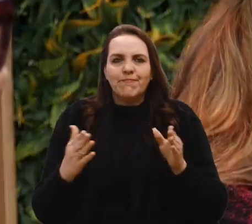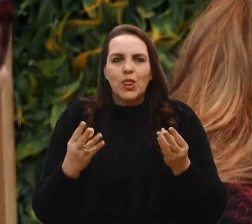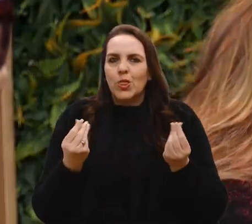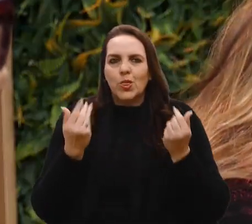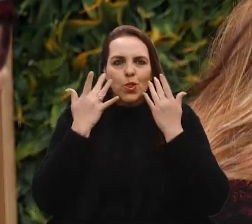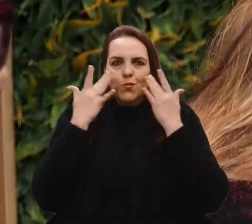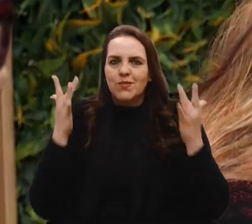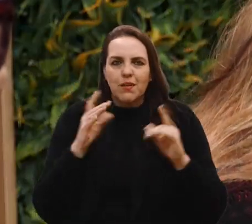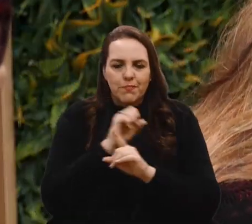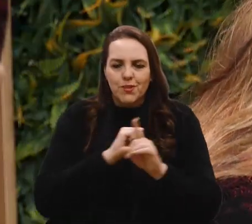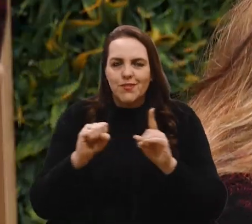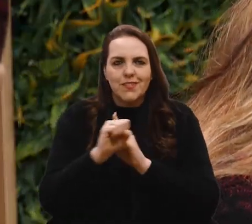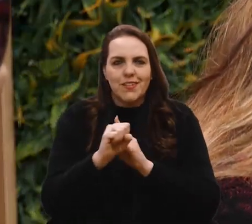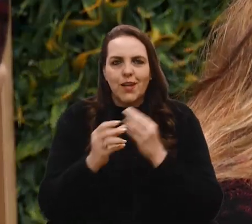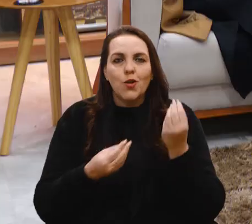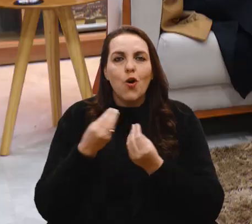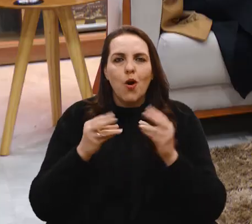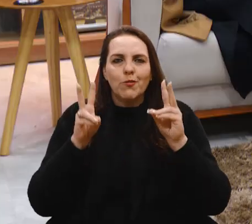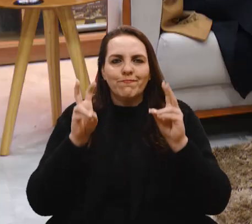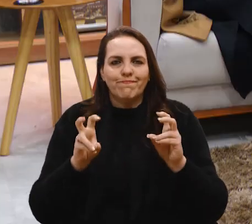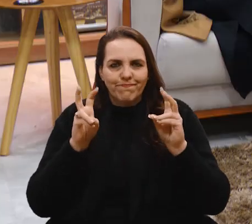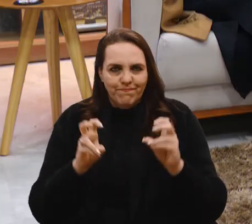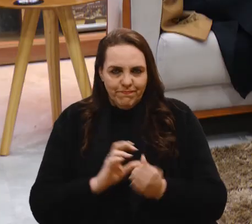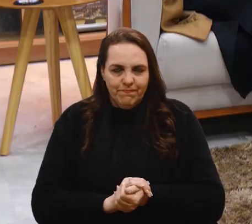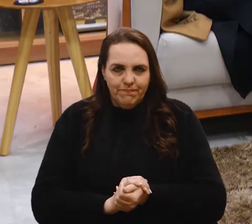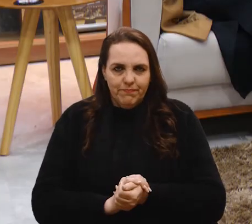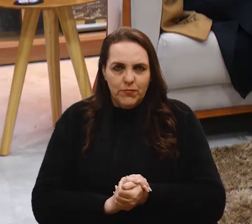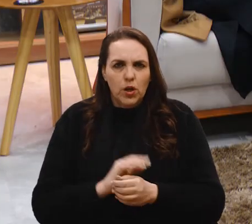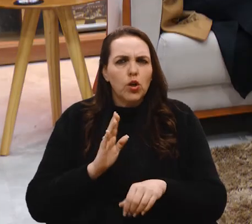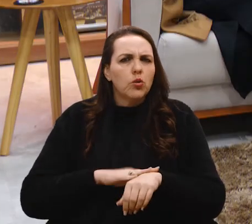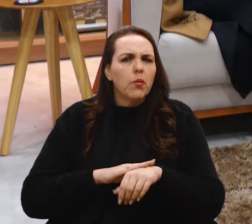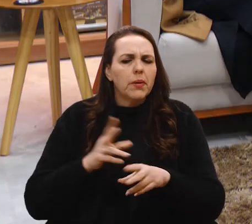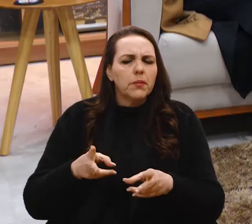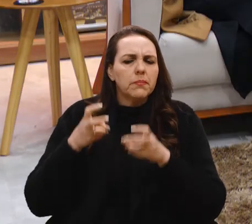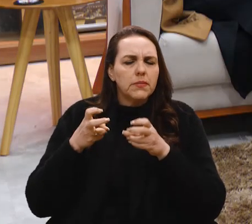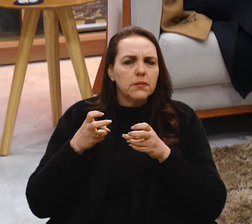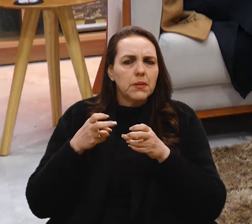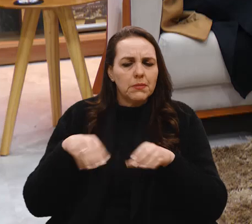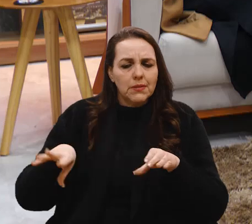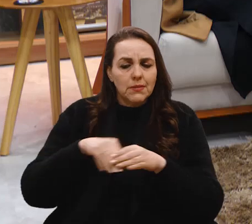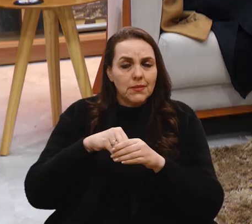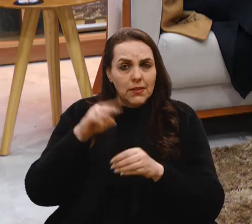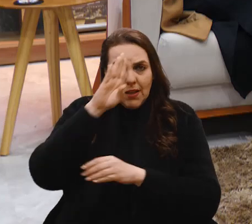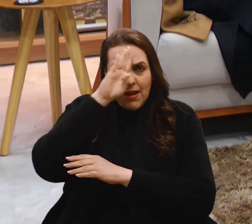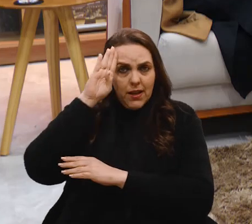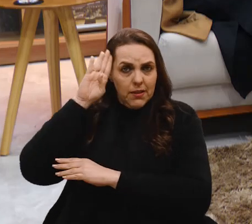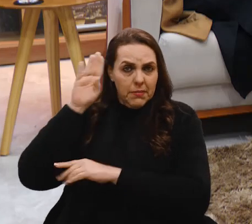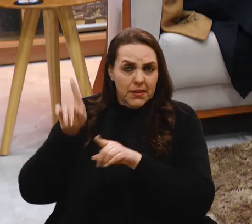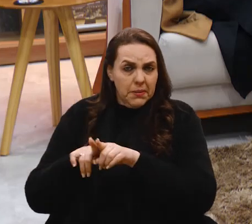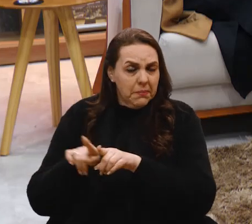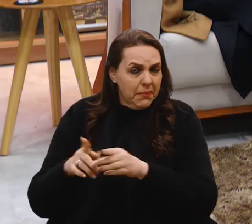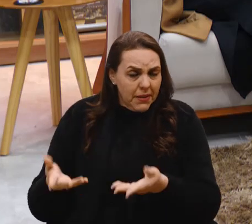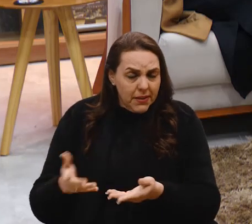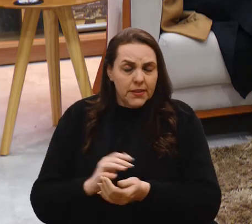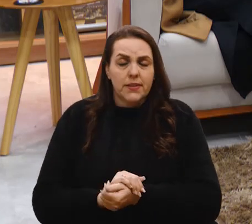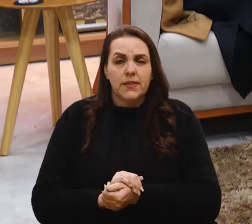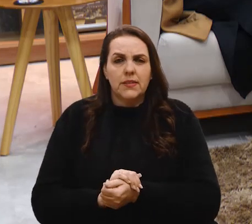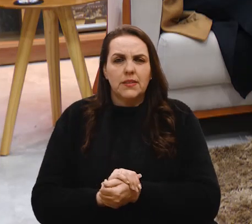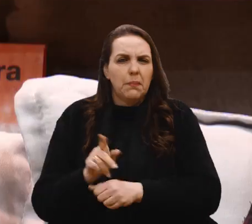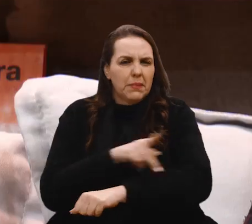não se fala sobre isso. Quando a gente vê que não se fala sobre isso na vida acadêmica, né, na questão